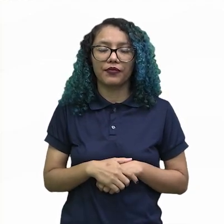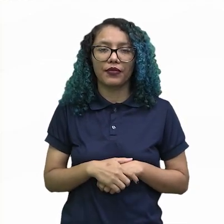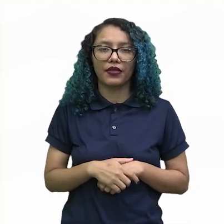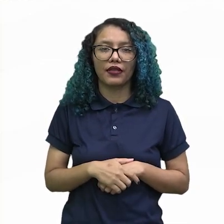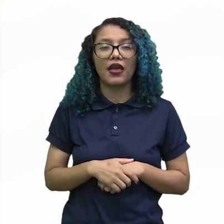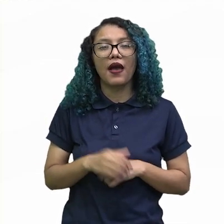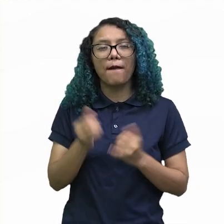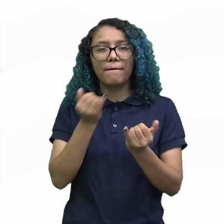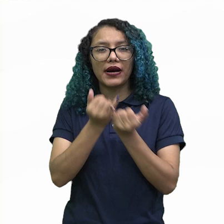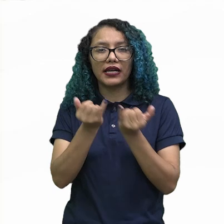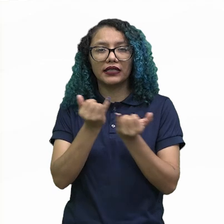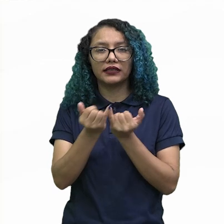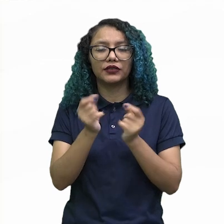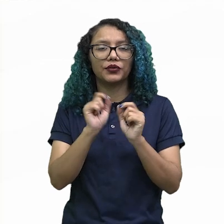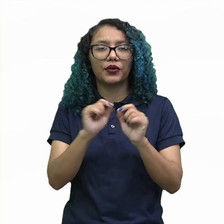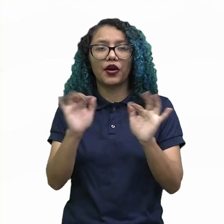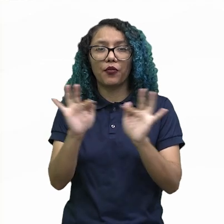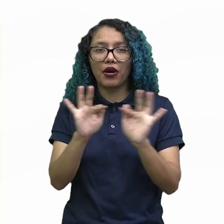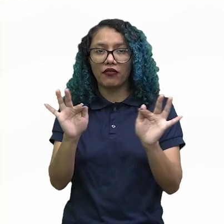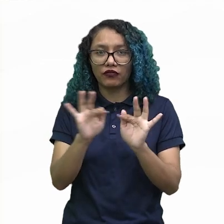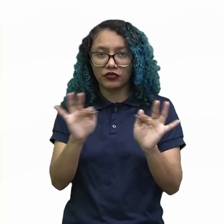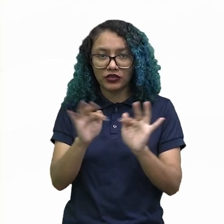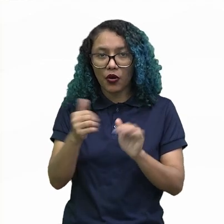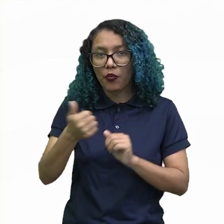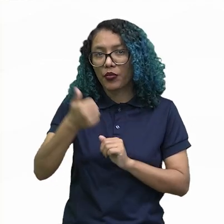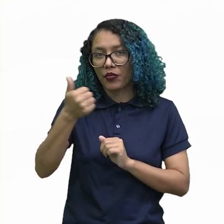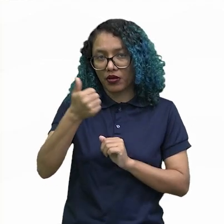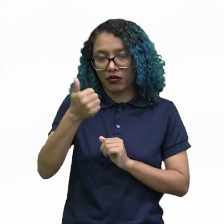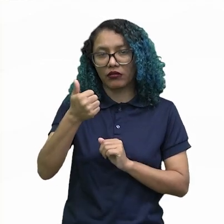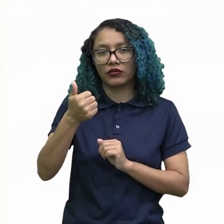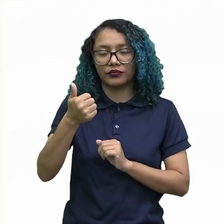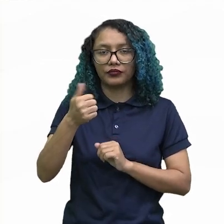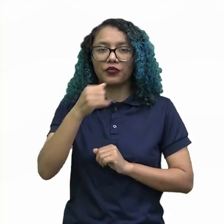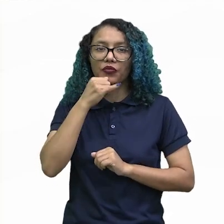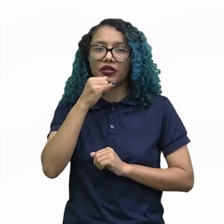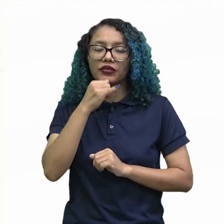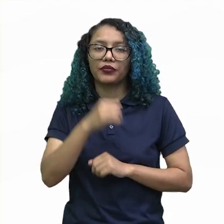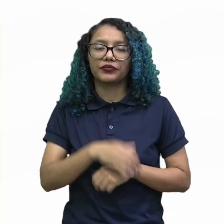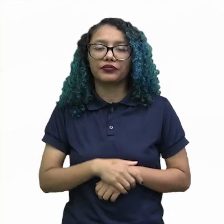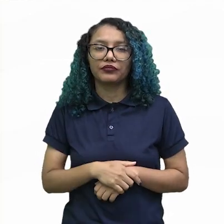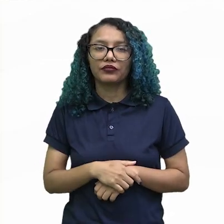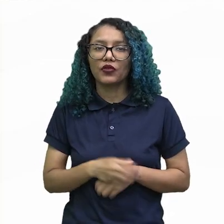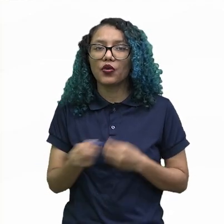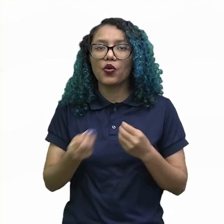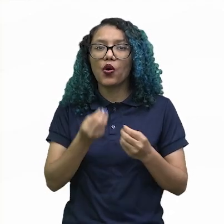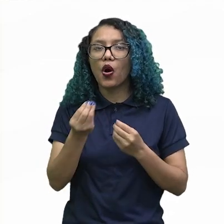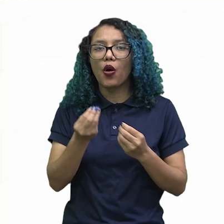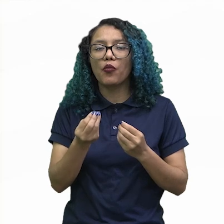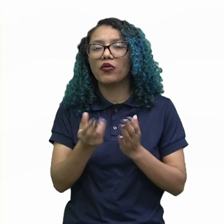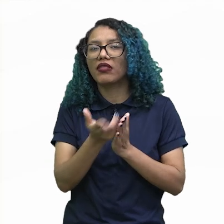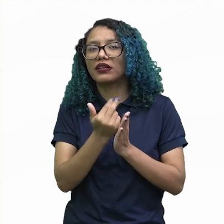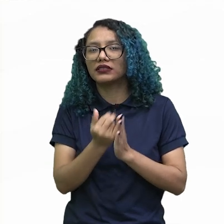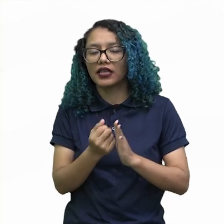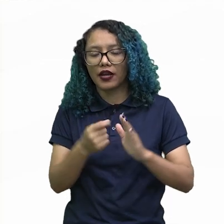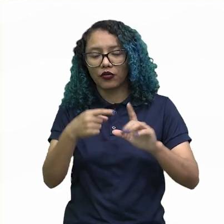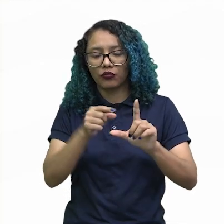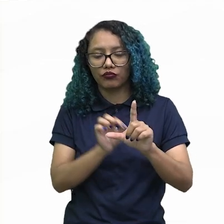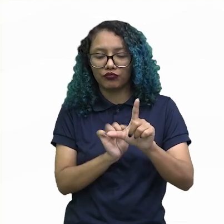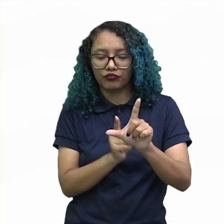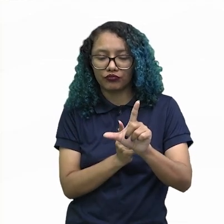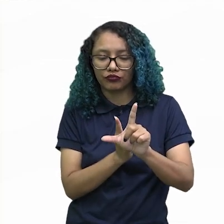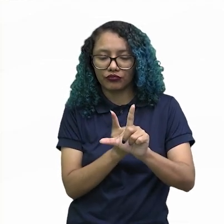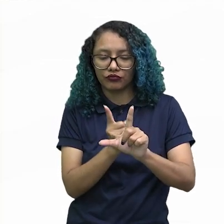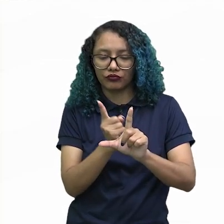uma função de primeiro grau, por exemplo, né? Onde o aumento ele é linear. Os